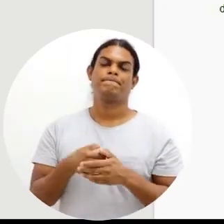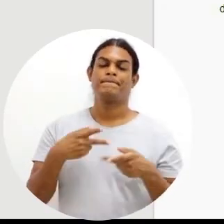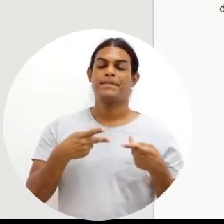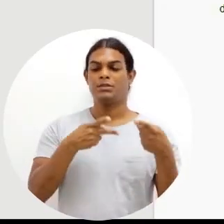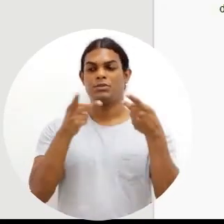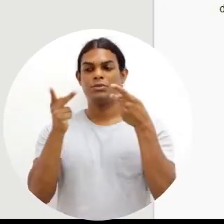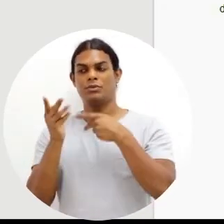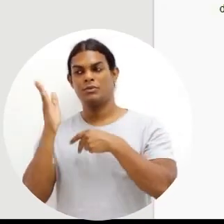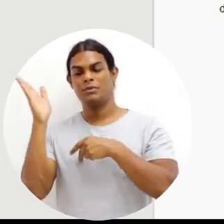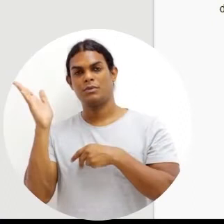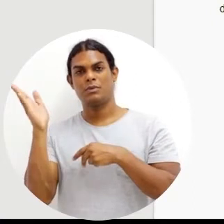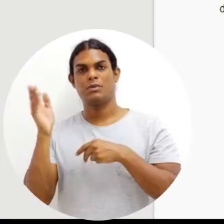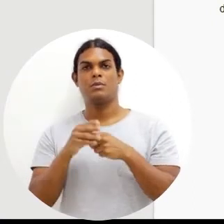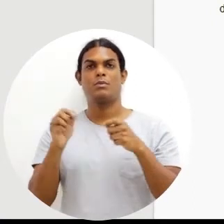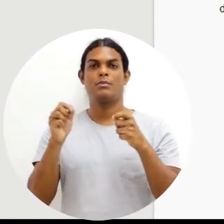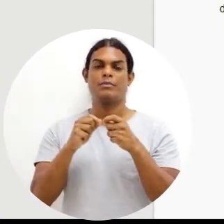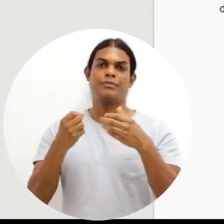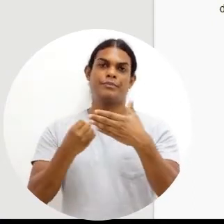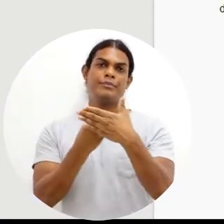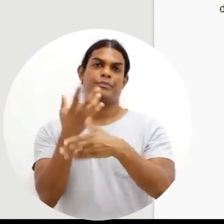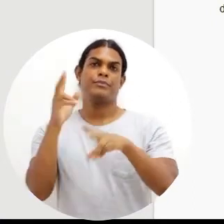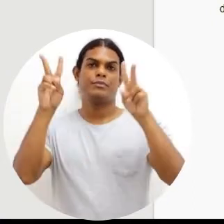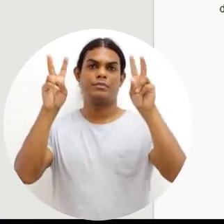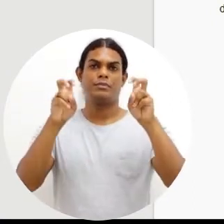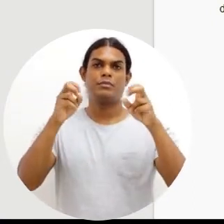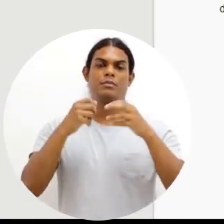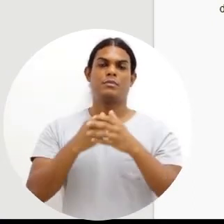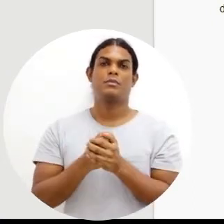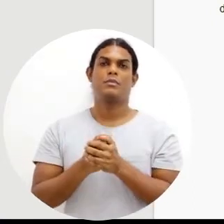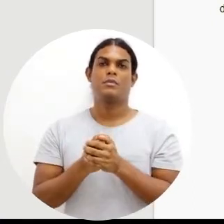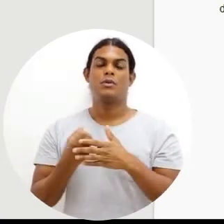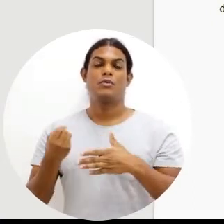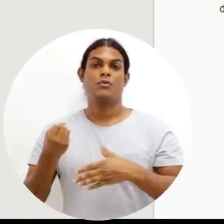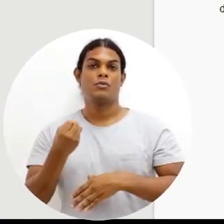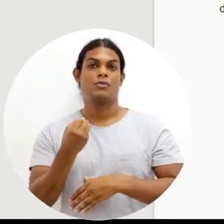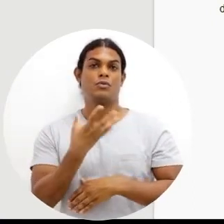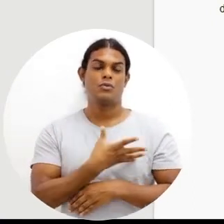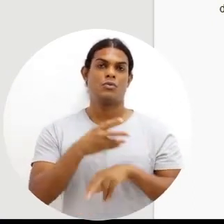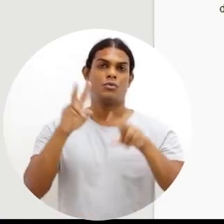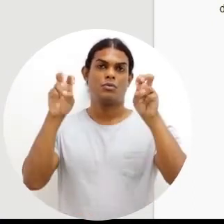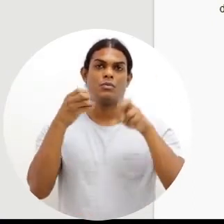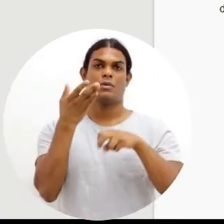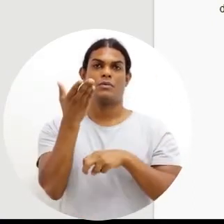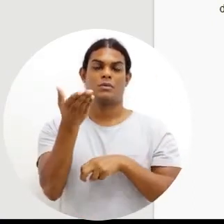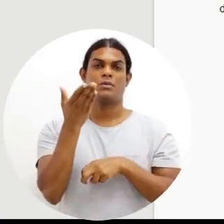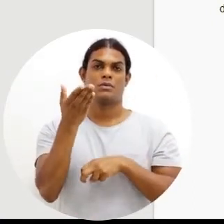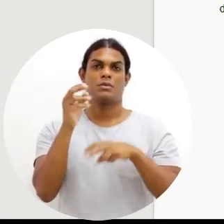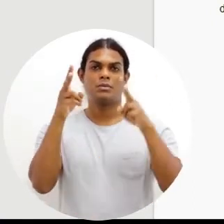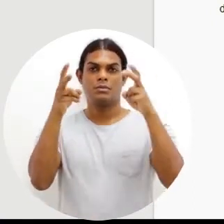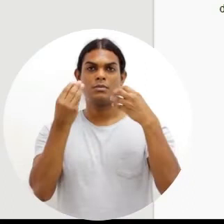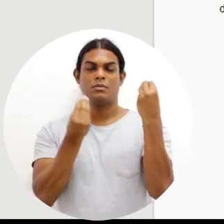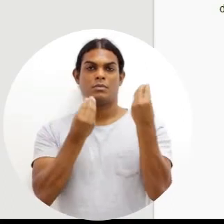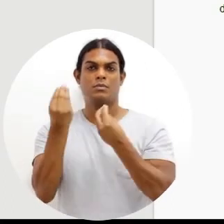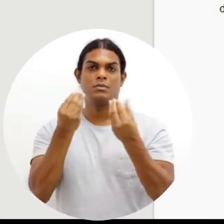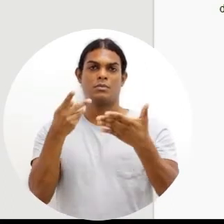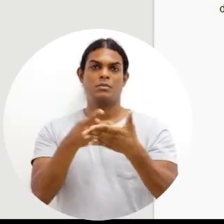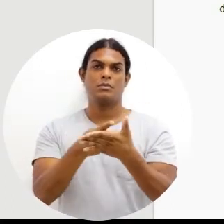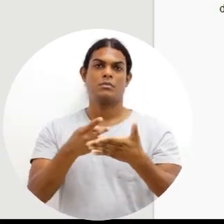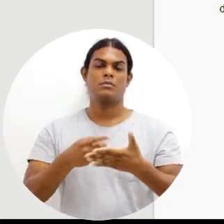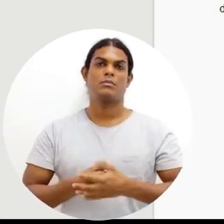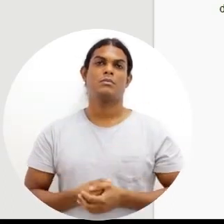novo tópico, e então vamos criar aqui mais um tópico para que vocês possam ver como isso acontece. Eu vou colocar lá,